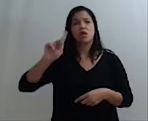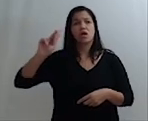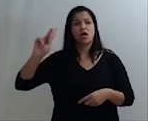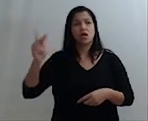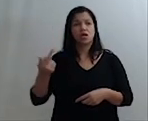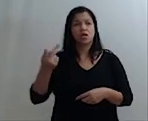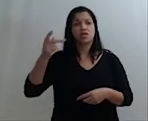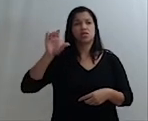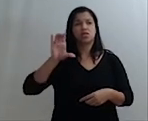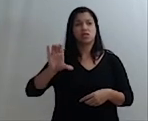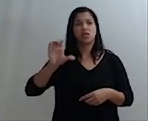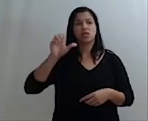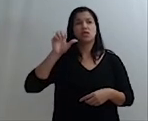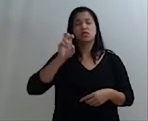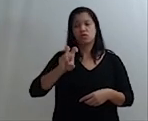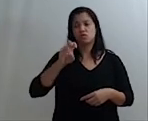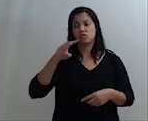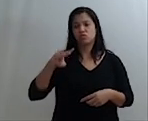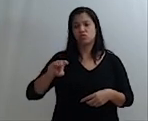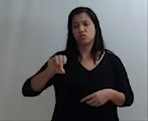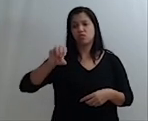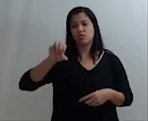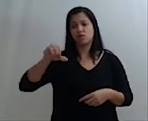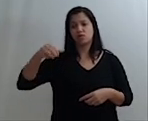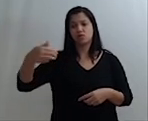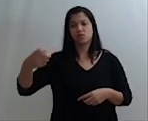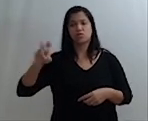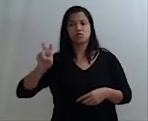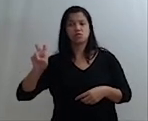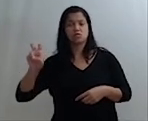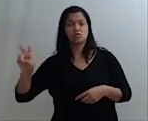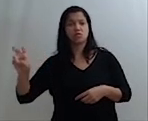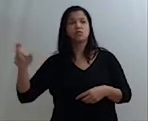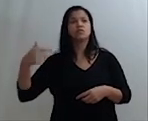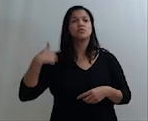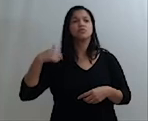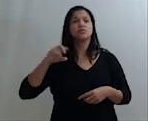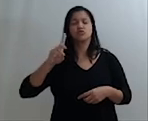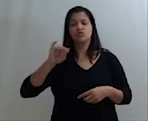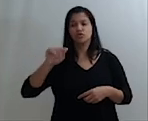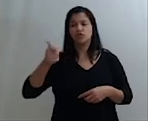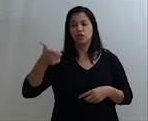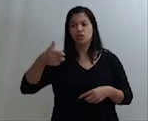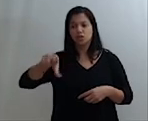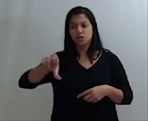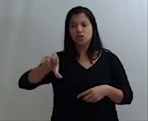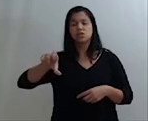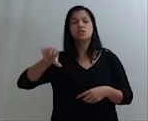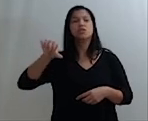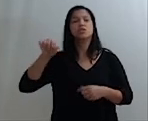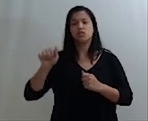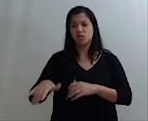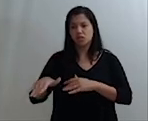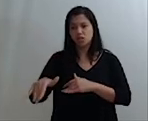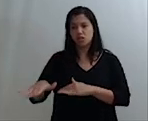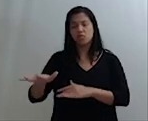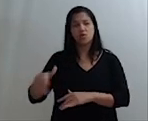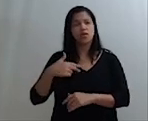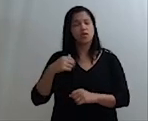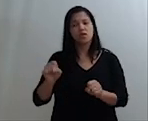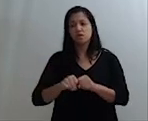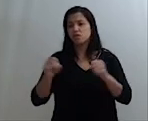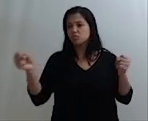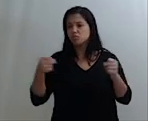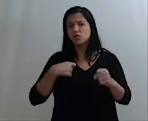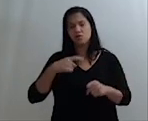995 julgado em 15/9 e seja reconhecida a impossibilidade da decretação da prisão